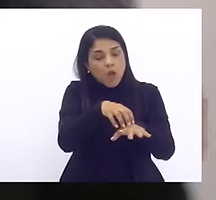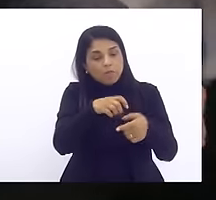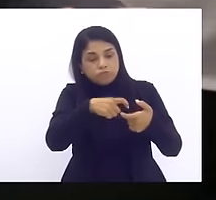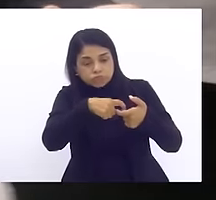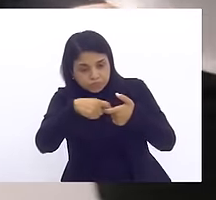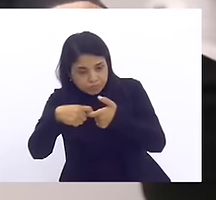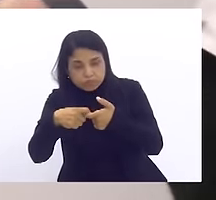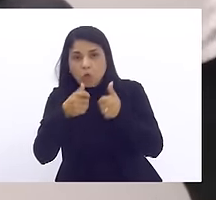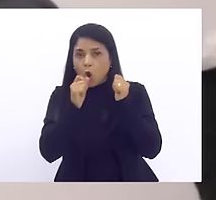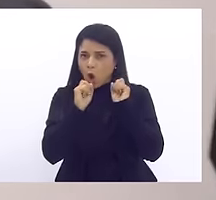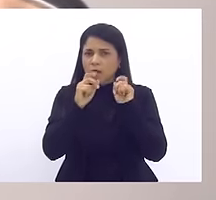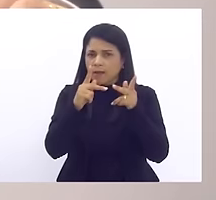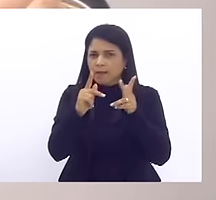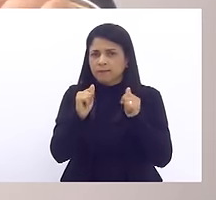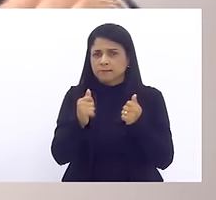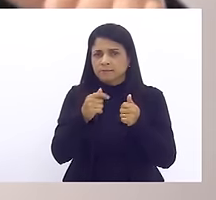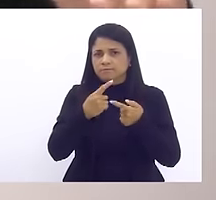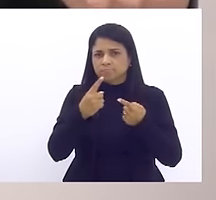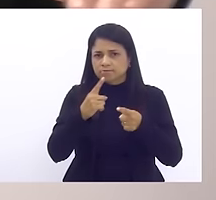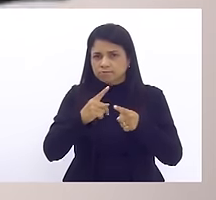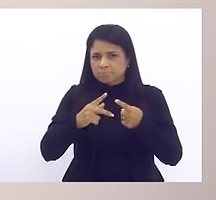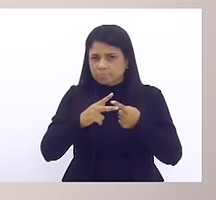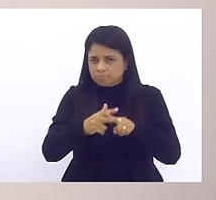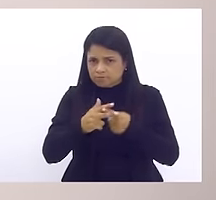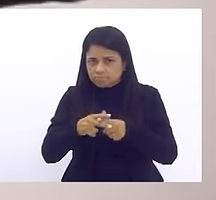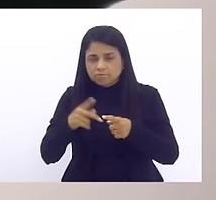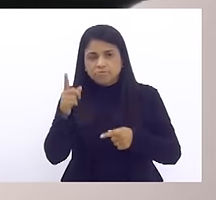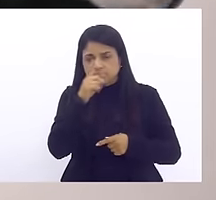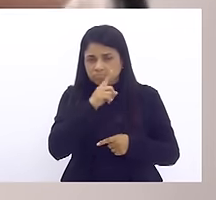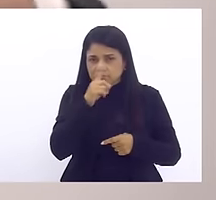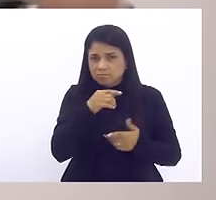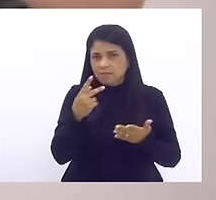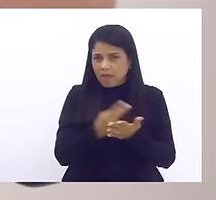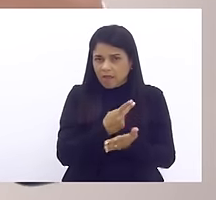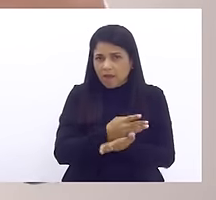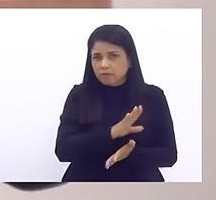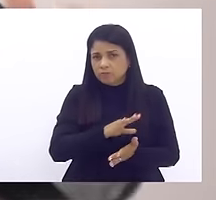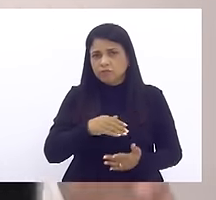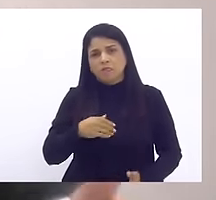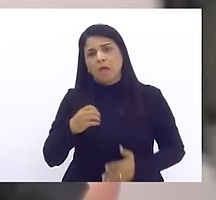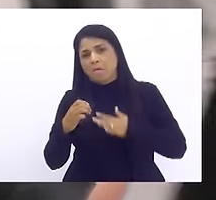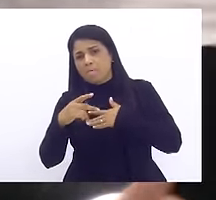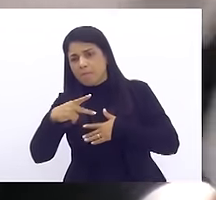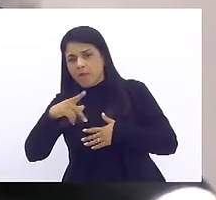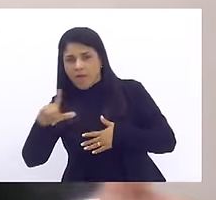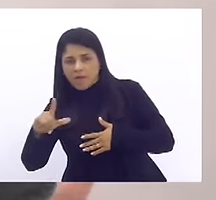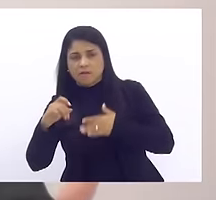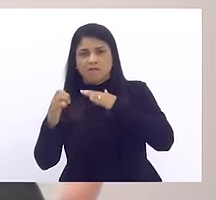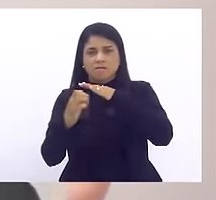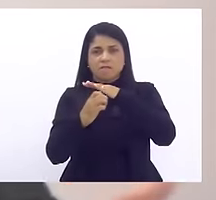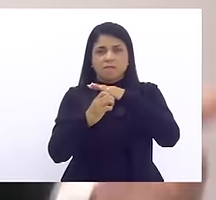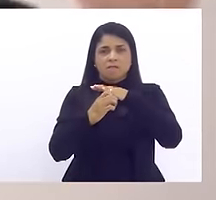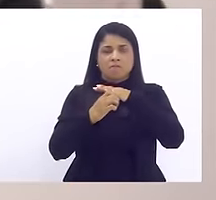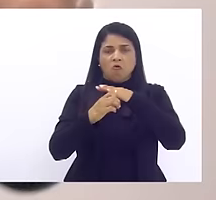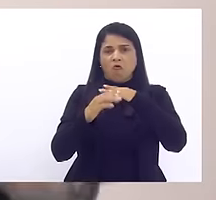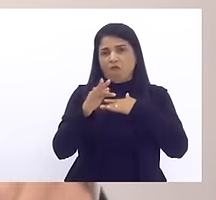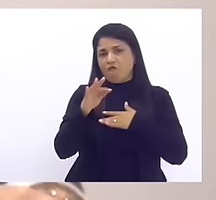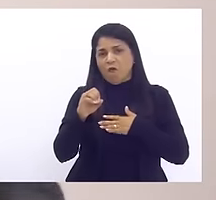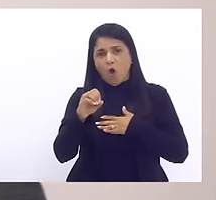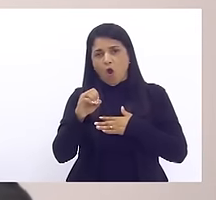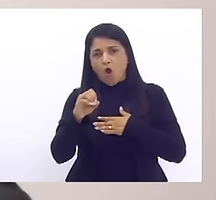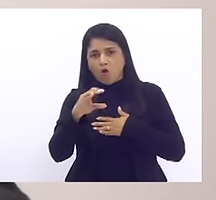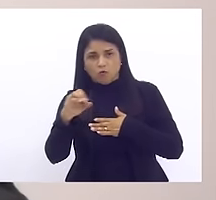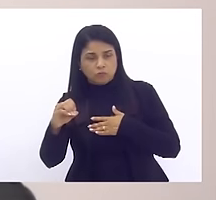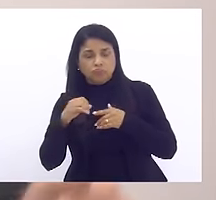removido tem que ser removido é isso não importa se é a PL se é a foto antes agora sacanagem com as pessoas como nós